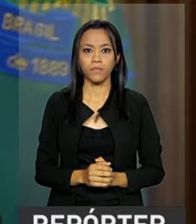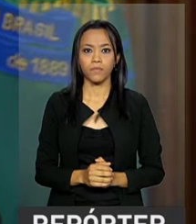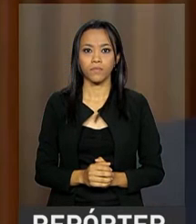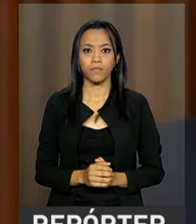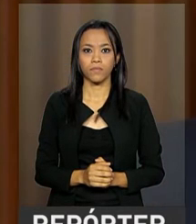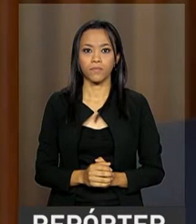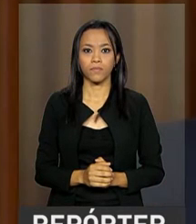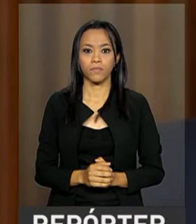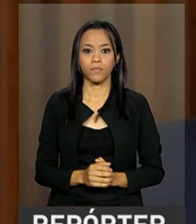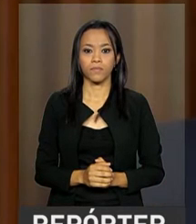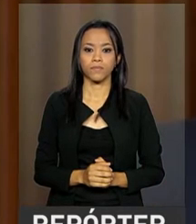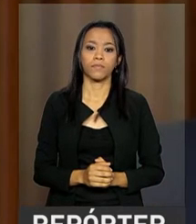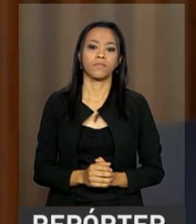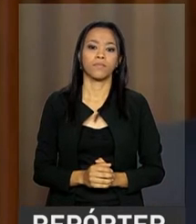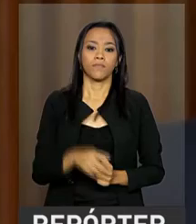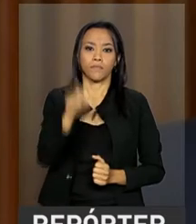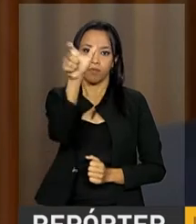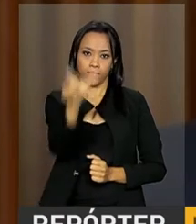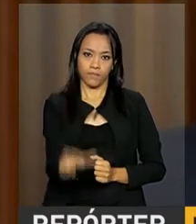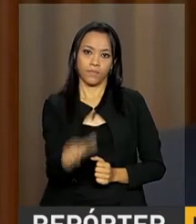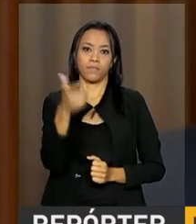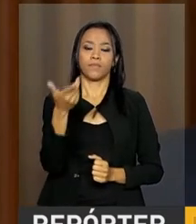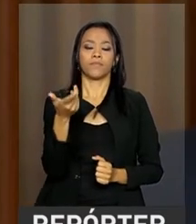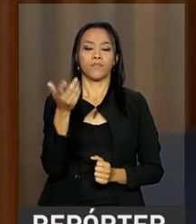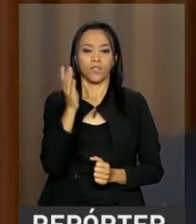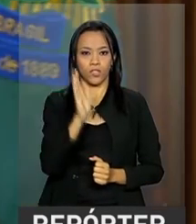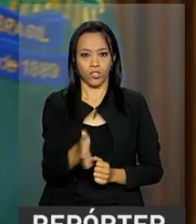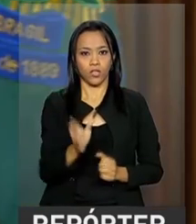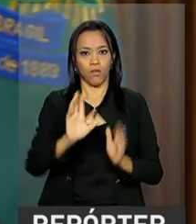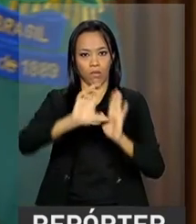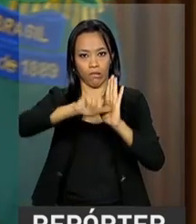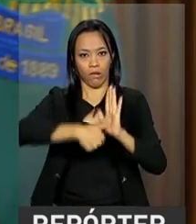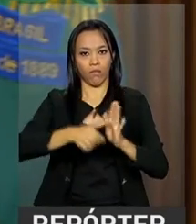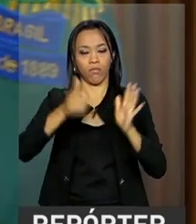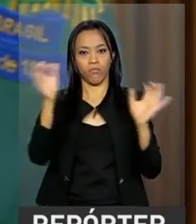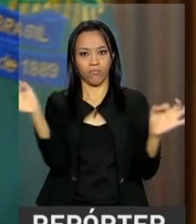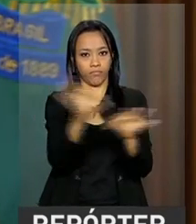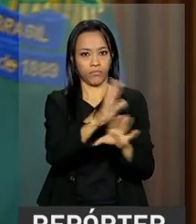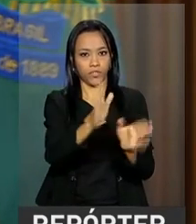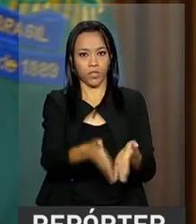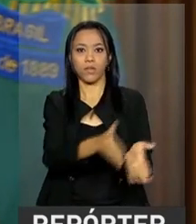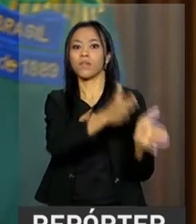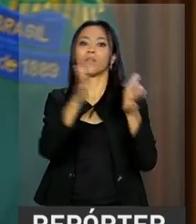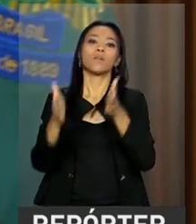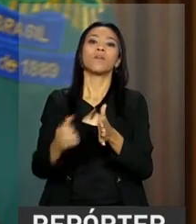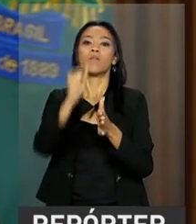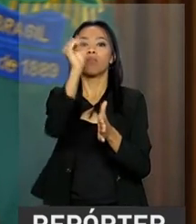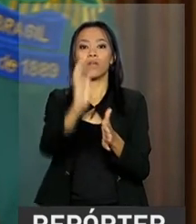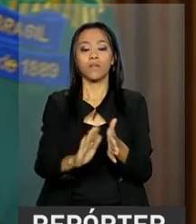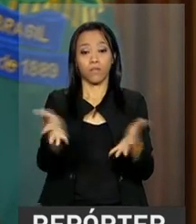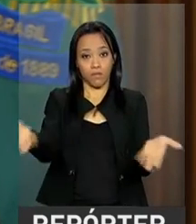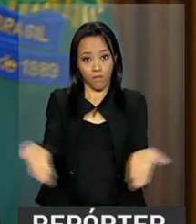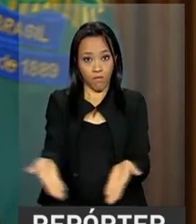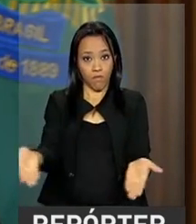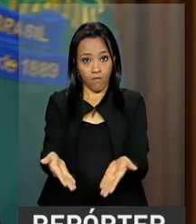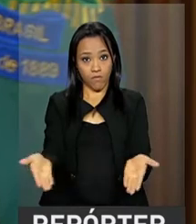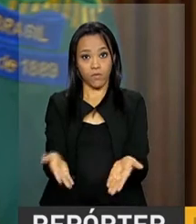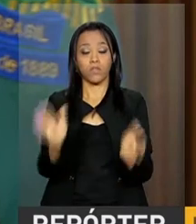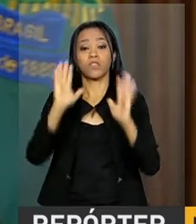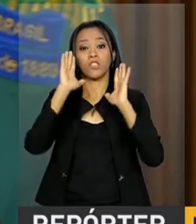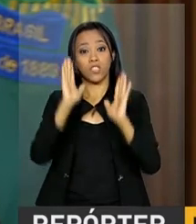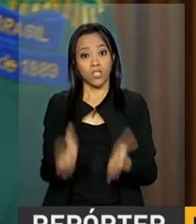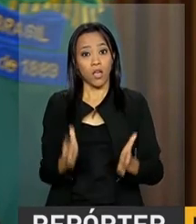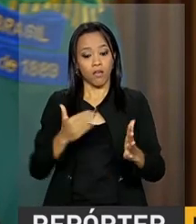no longo prazo ea recessão já terminou o brasil hoje já está